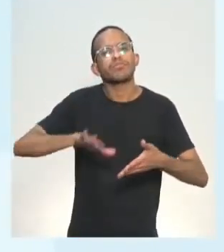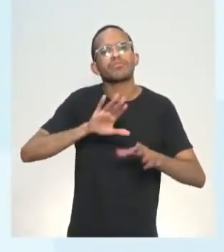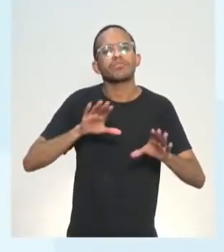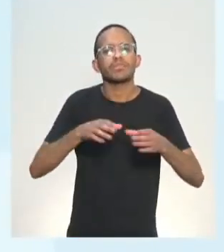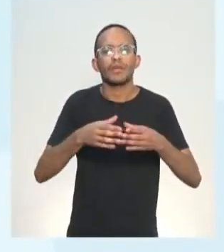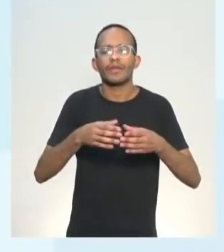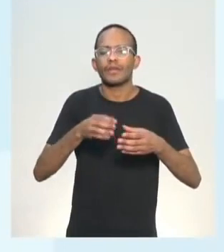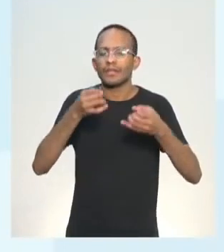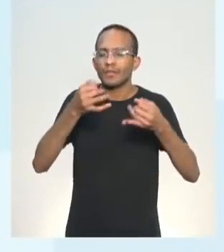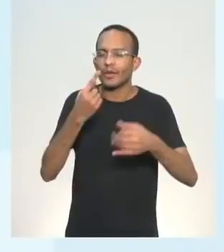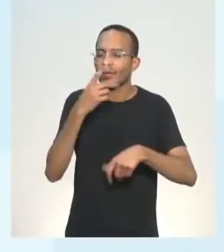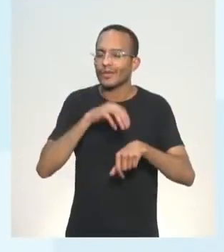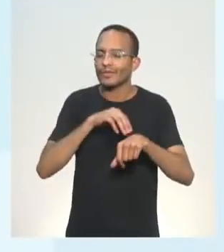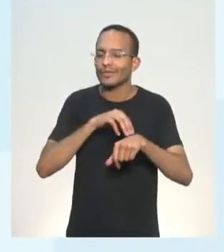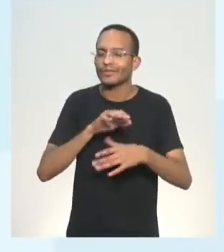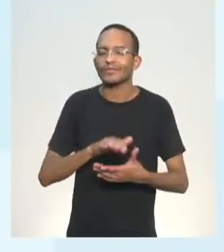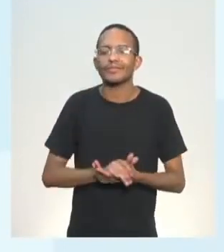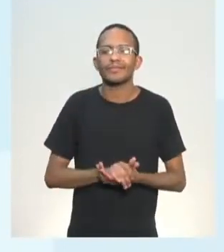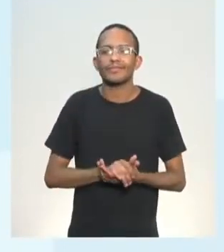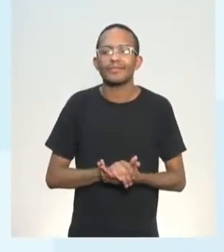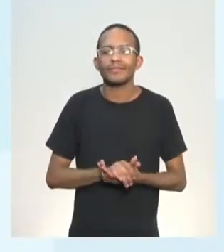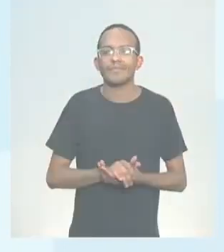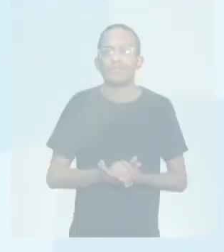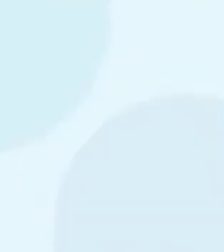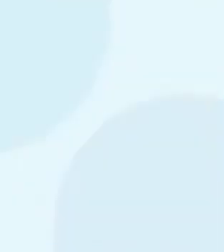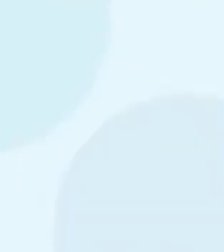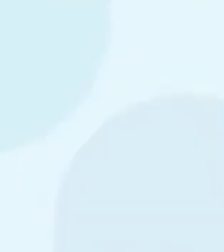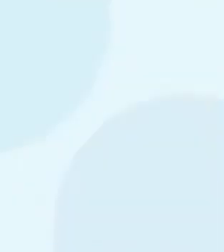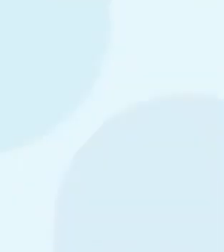mim, a gente volta já, é 1 minuto.